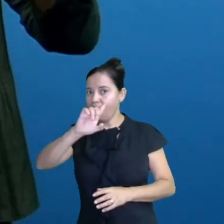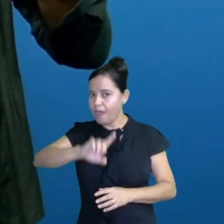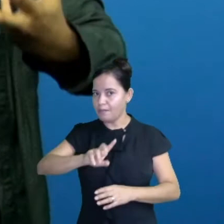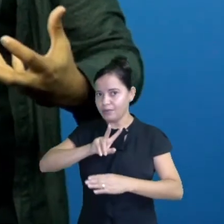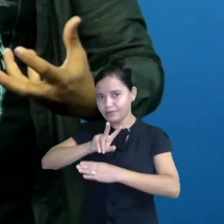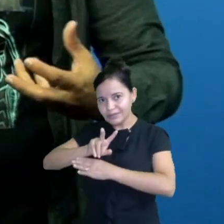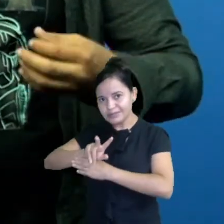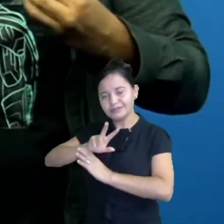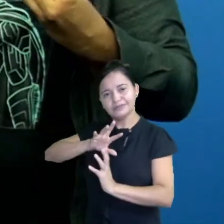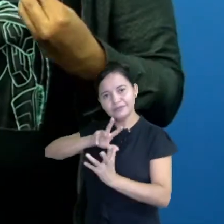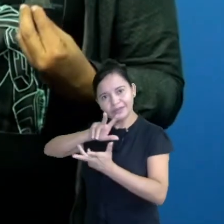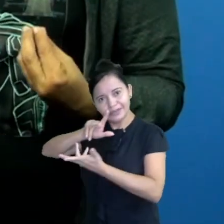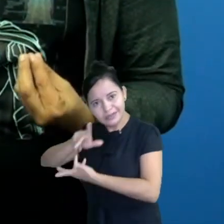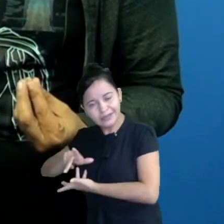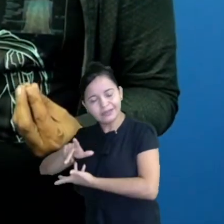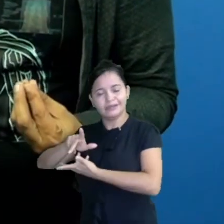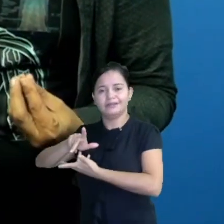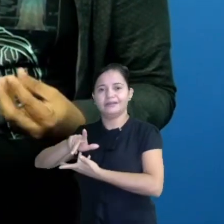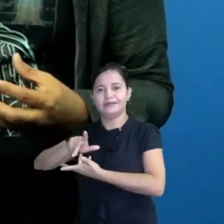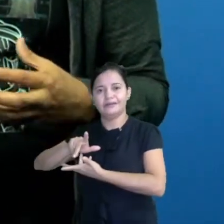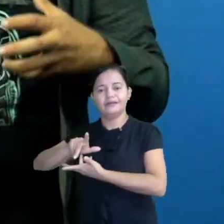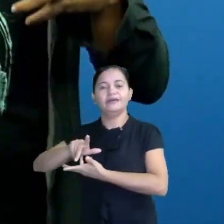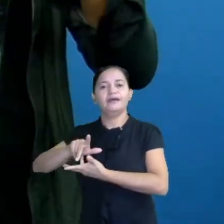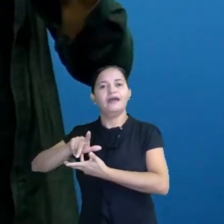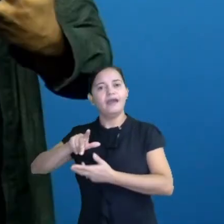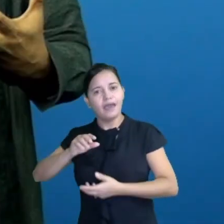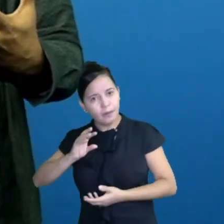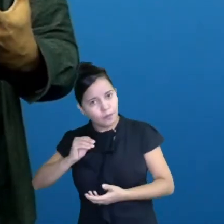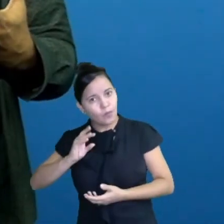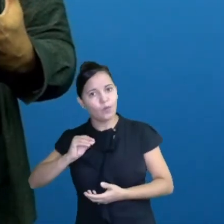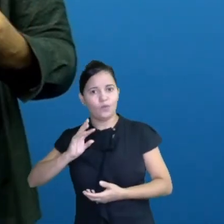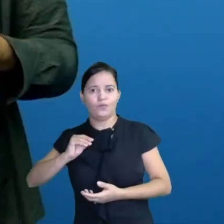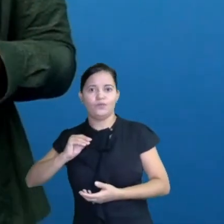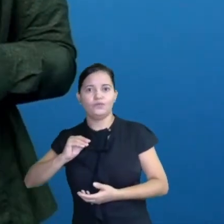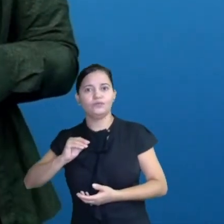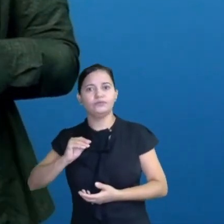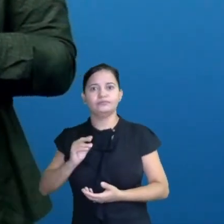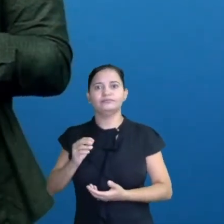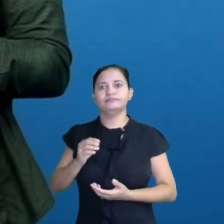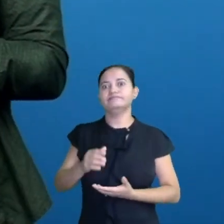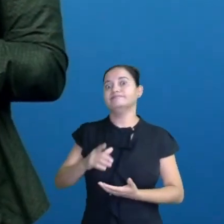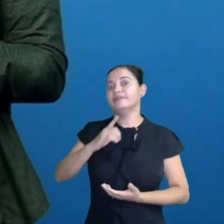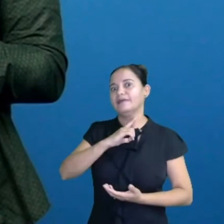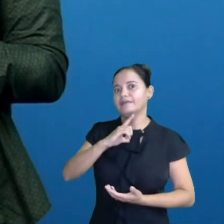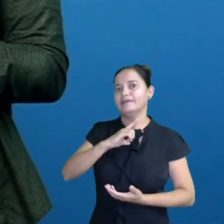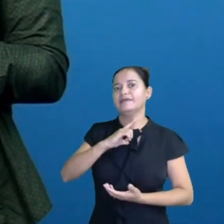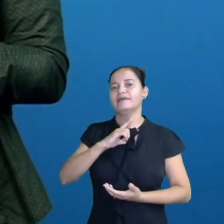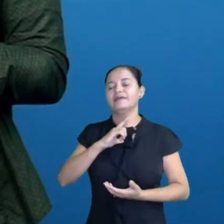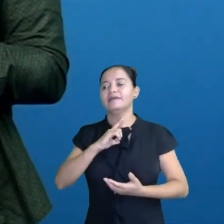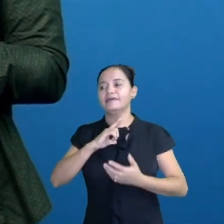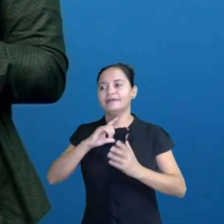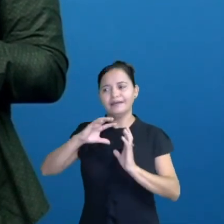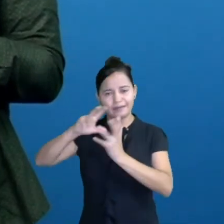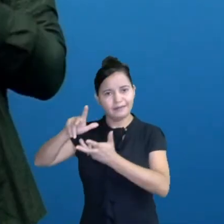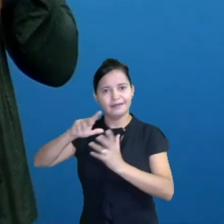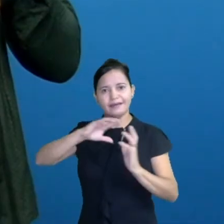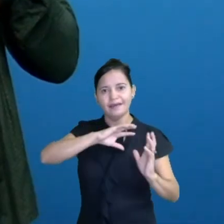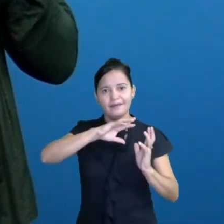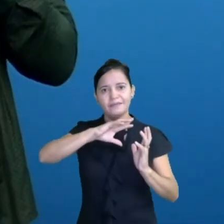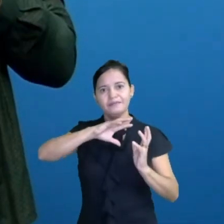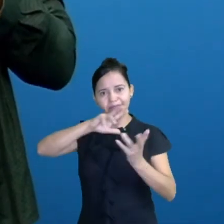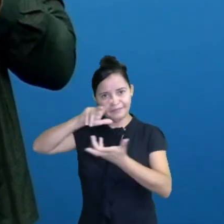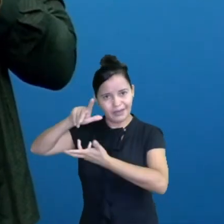fazem alteração do nosso material genético. Então, é muito nocivo para a vida que a gente conhece no nosso planeta.